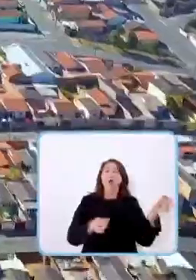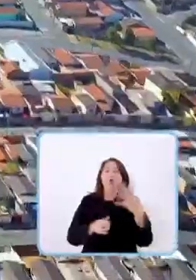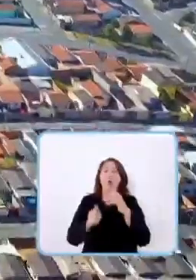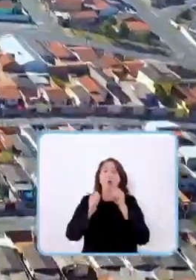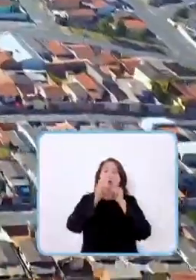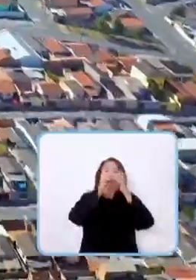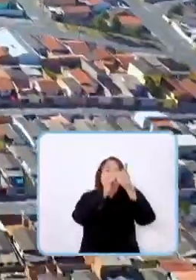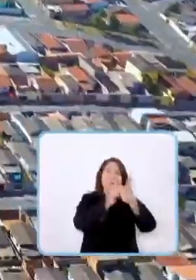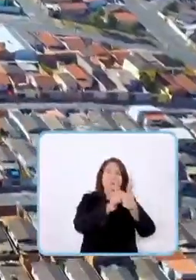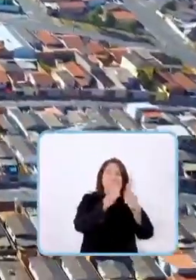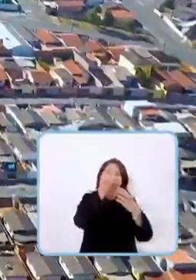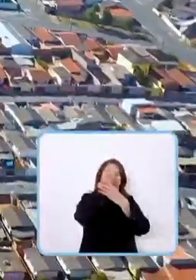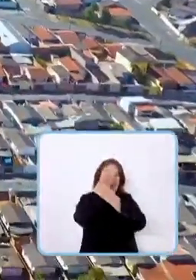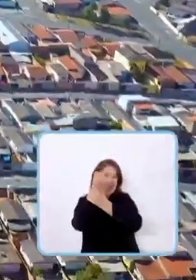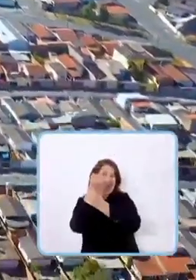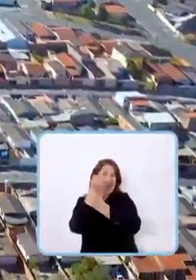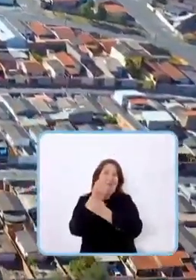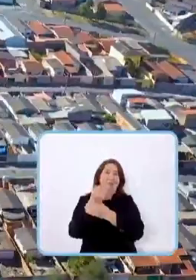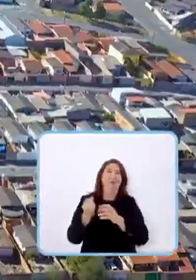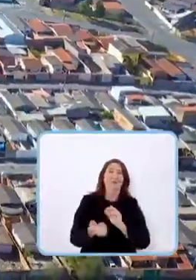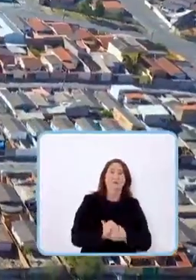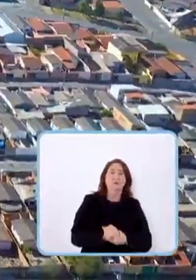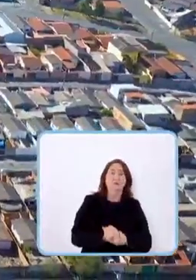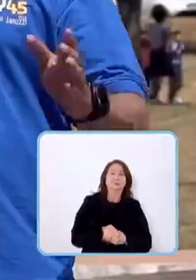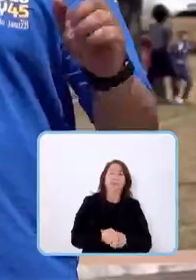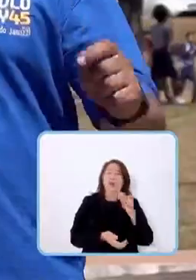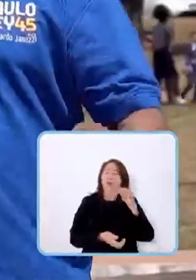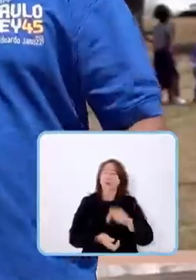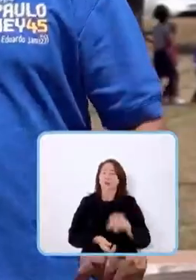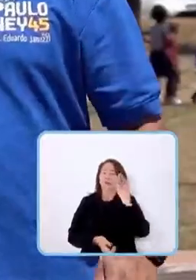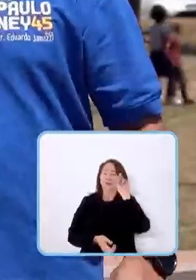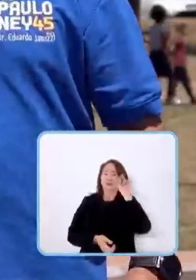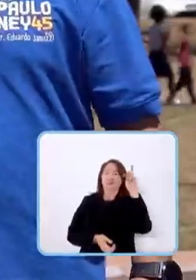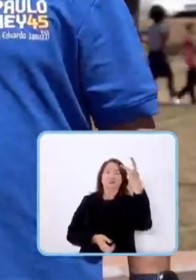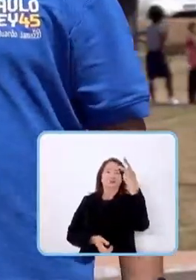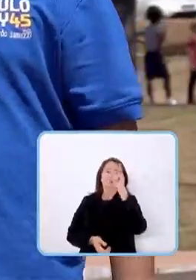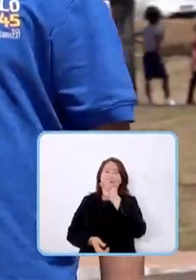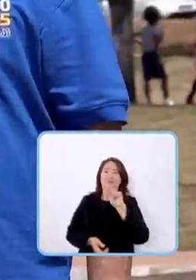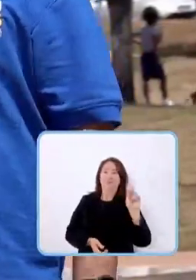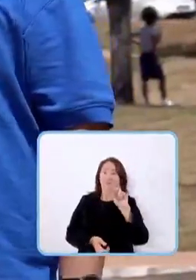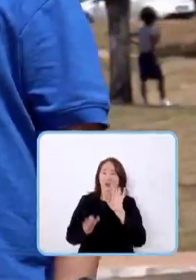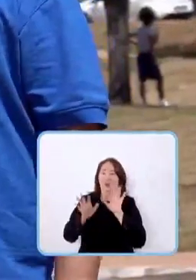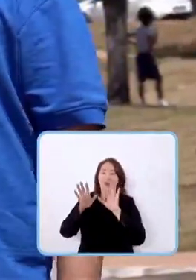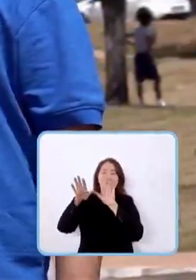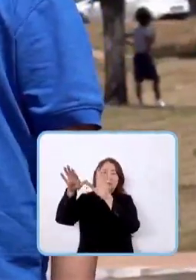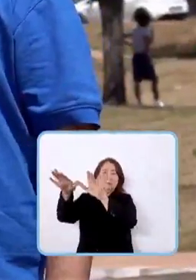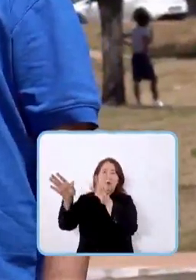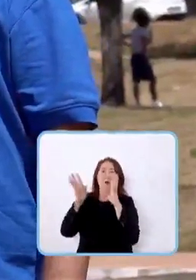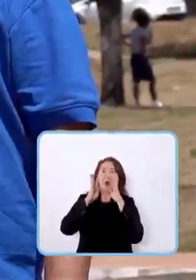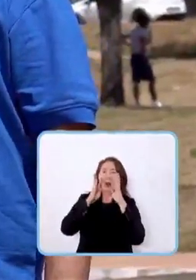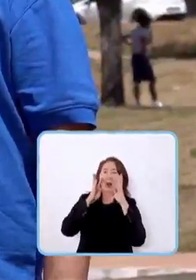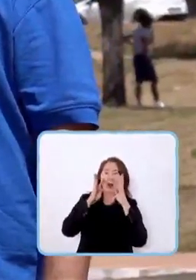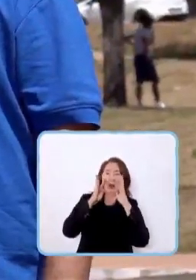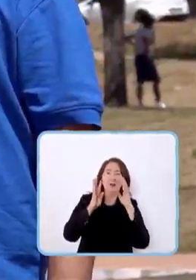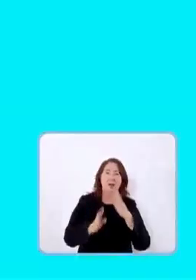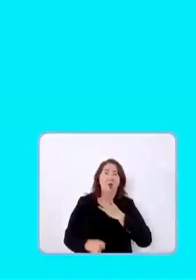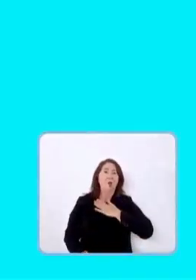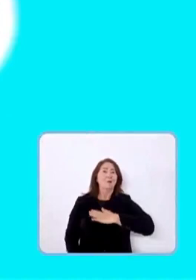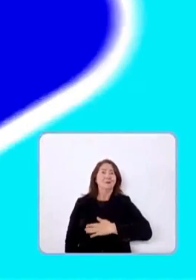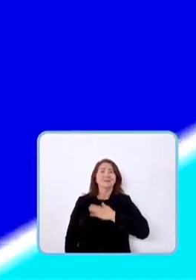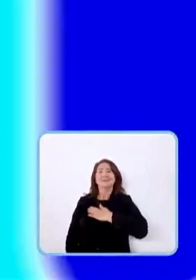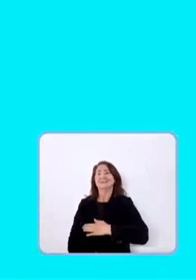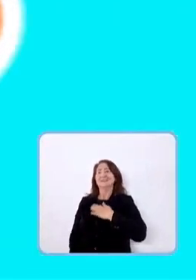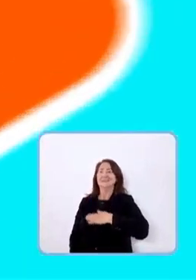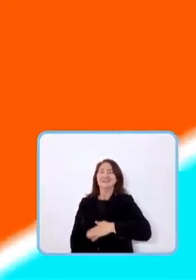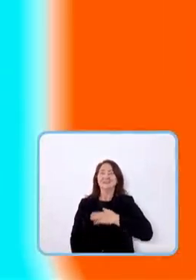e base de segurança no São Sebastião. Aqui não tem enganação. A Zona Sul vai ter toda a nossa atenção. Poços